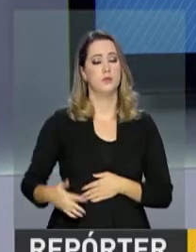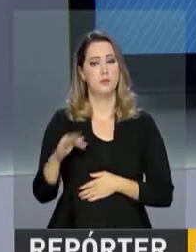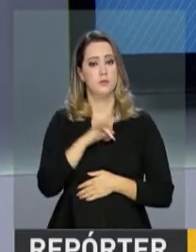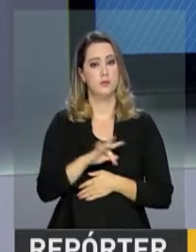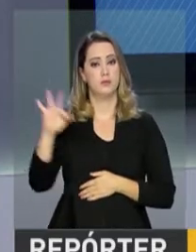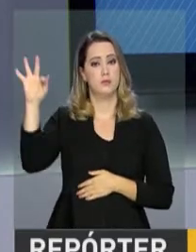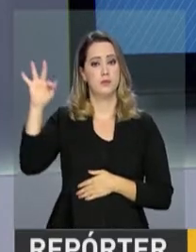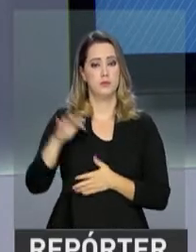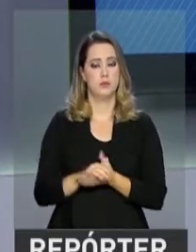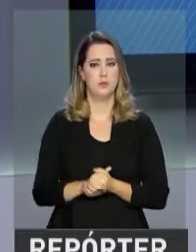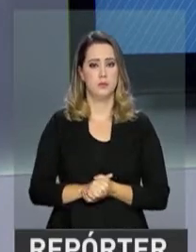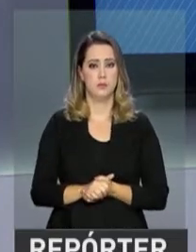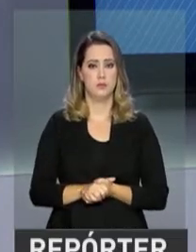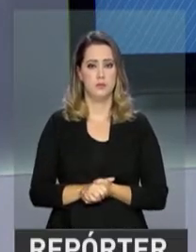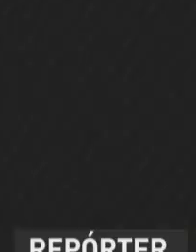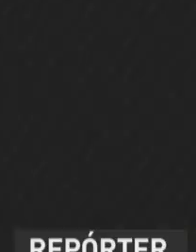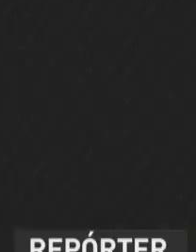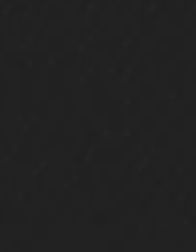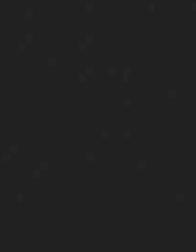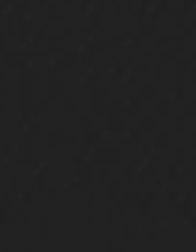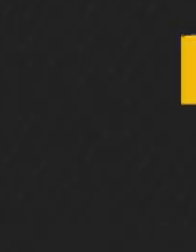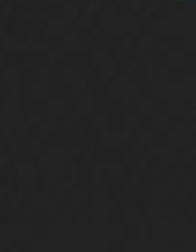nbr a tv do governo federal